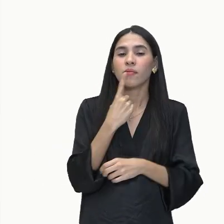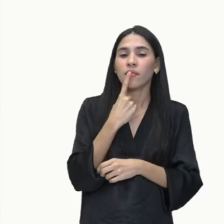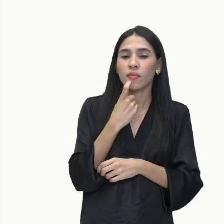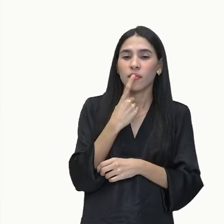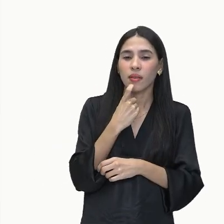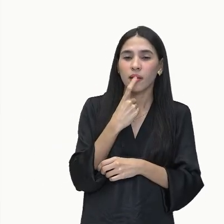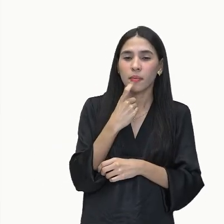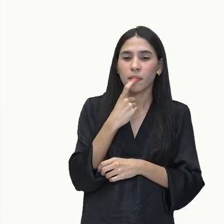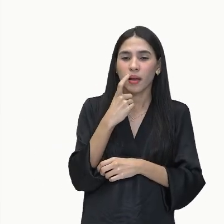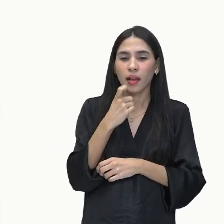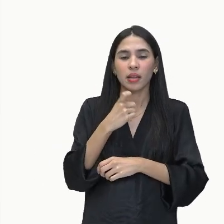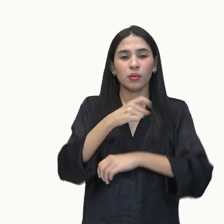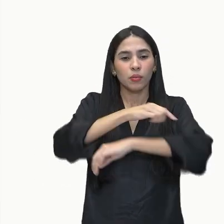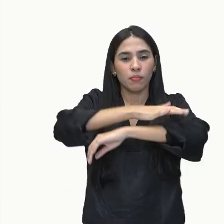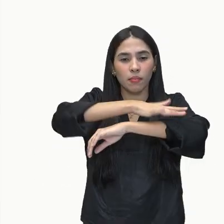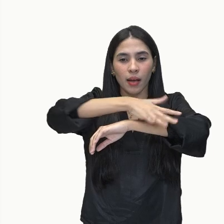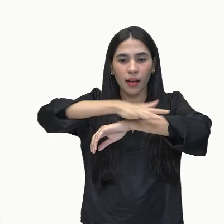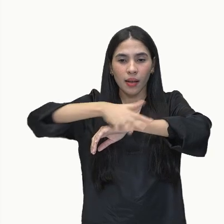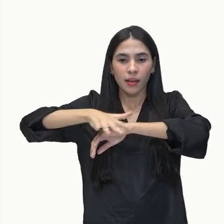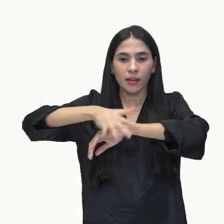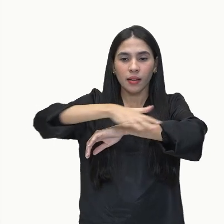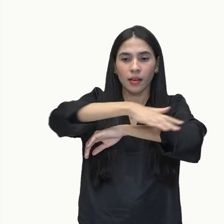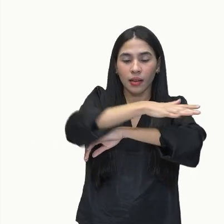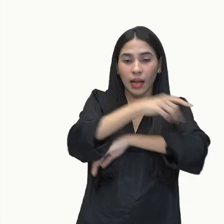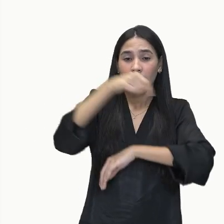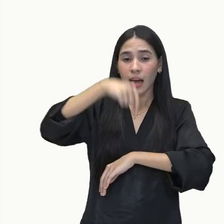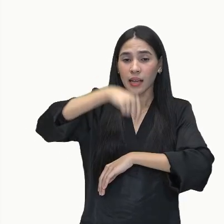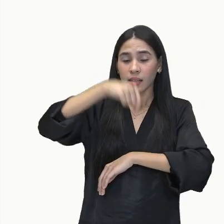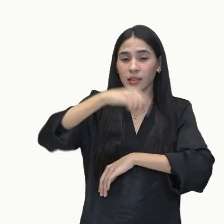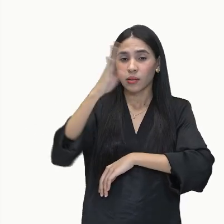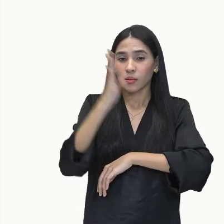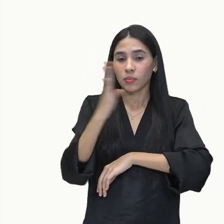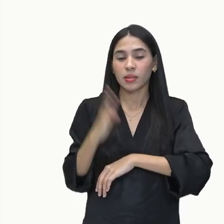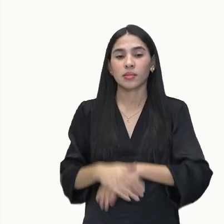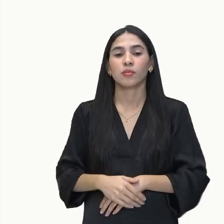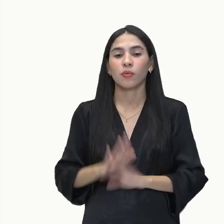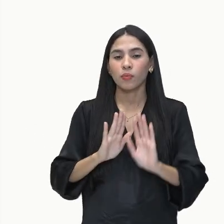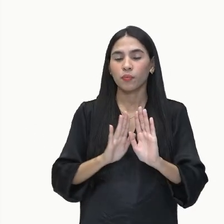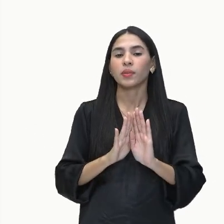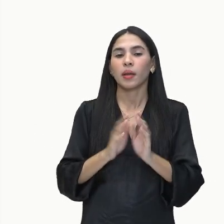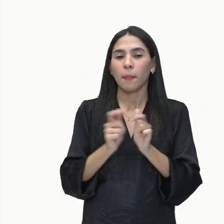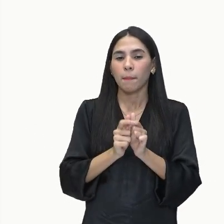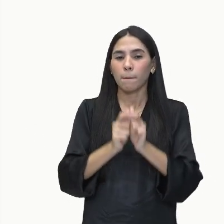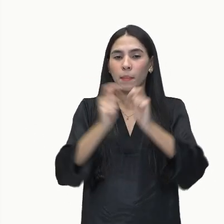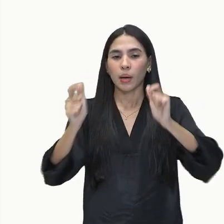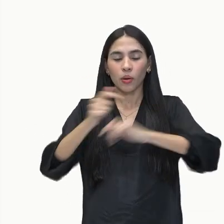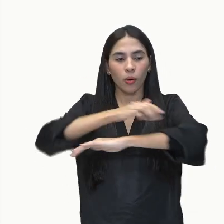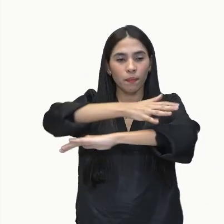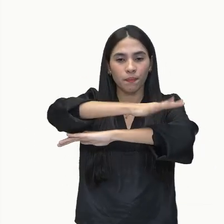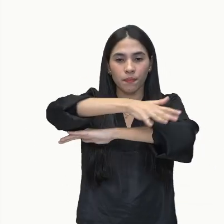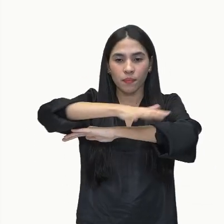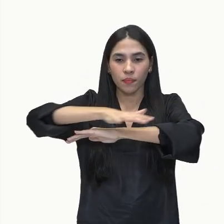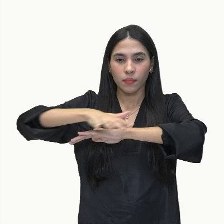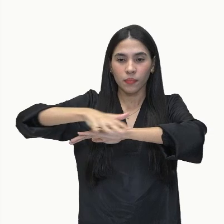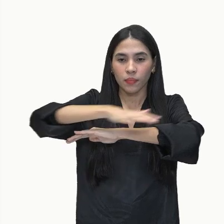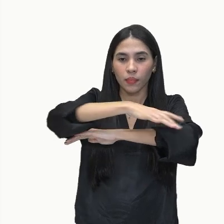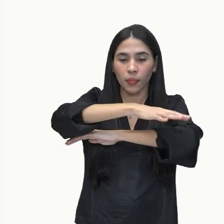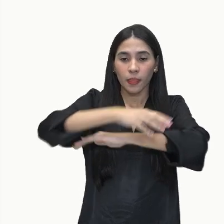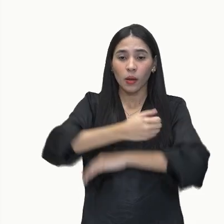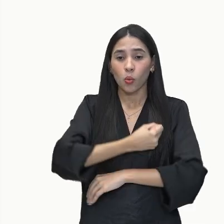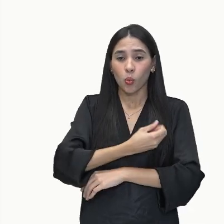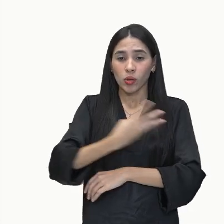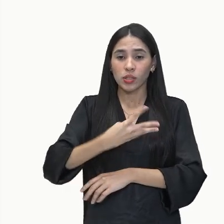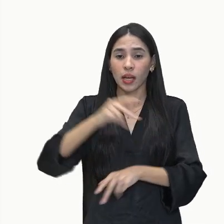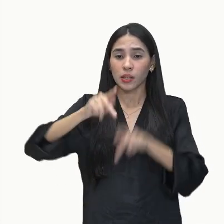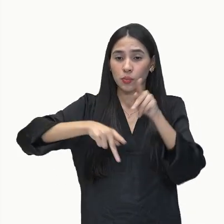eles indicam as áreas urbanizadas no Brasil, eles estão concentradas nessa faixa litorânea. Por